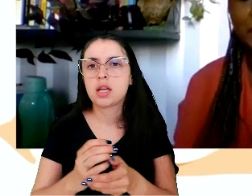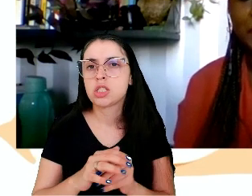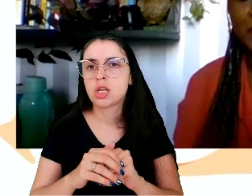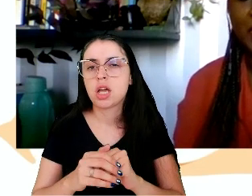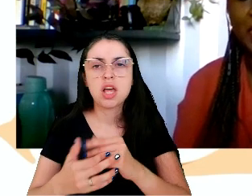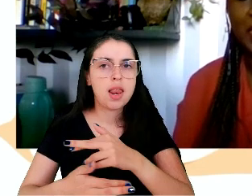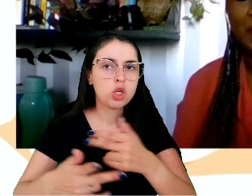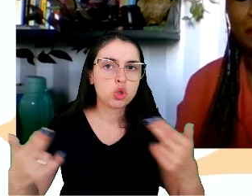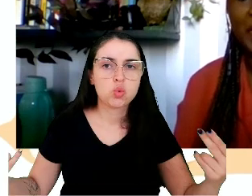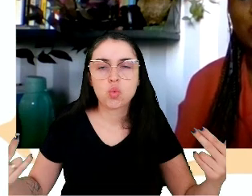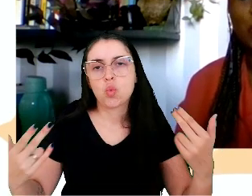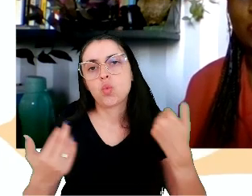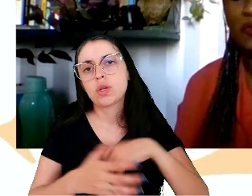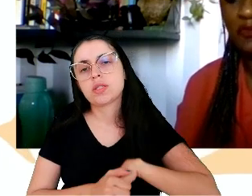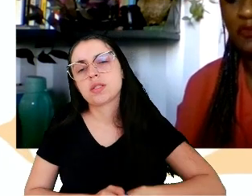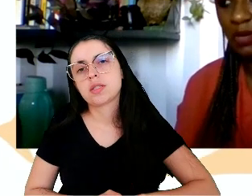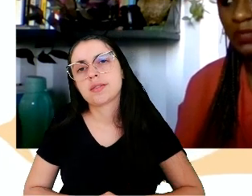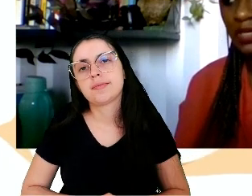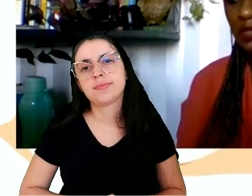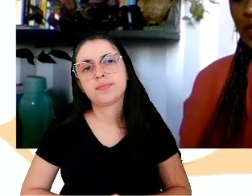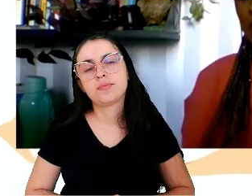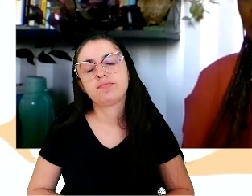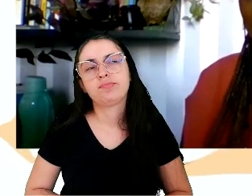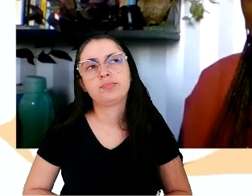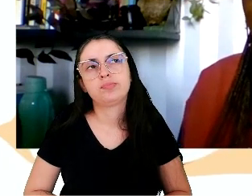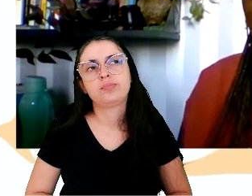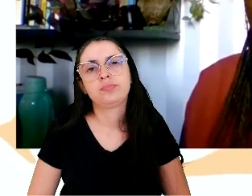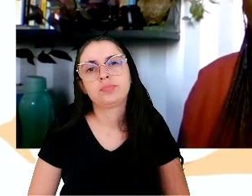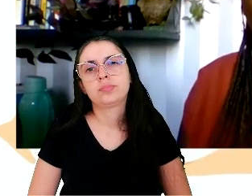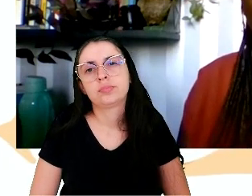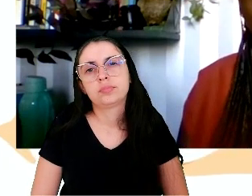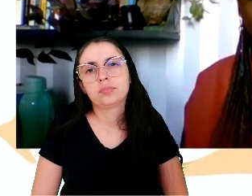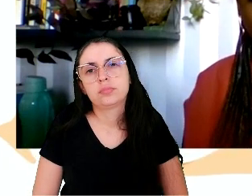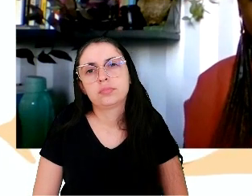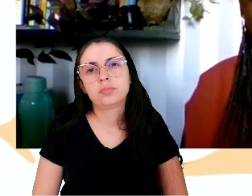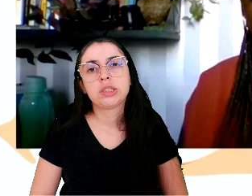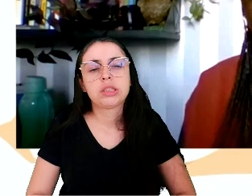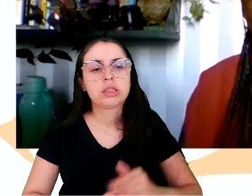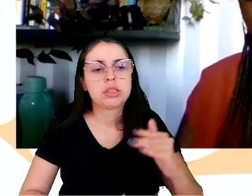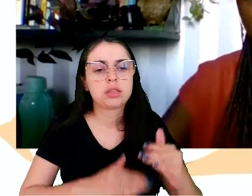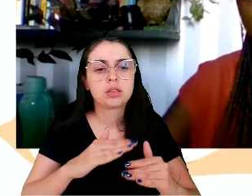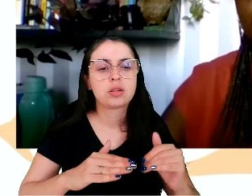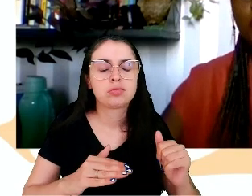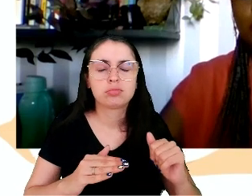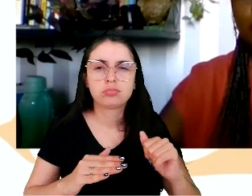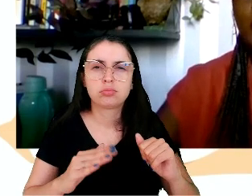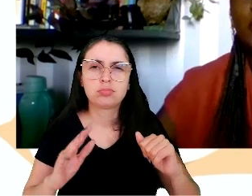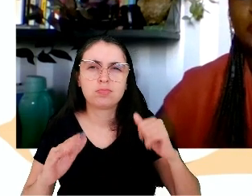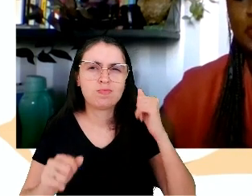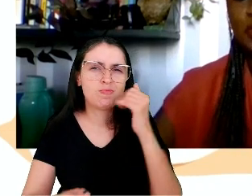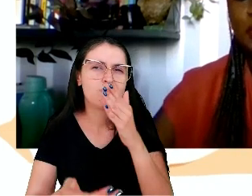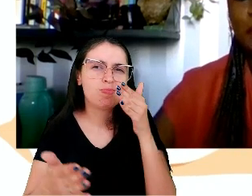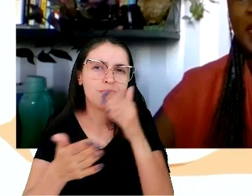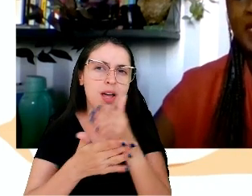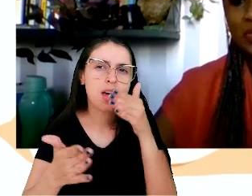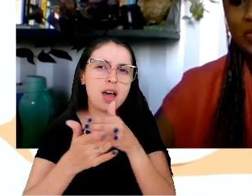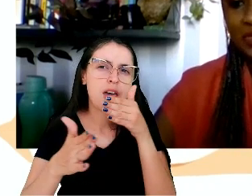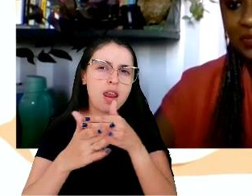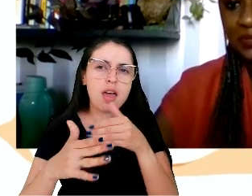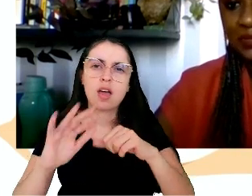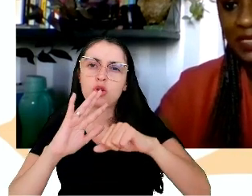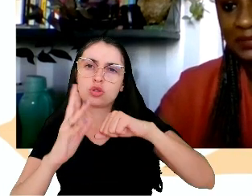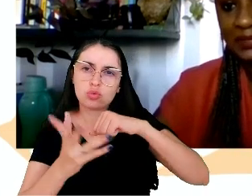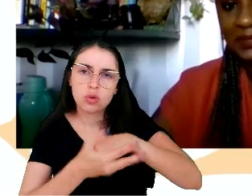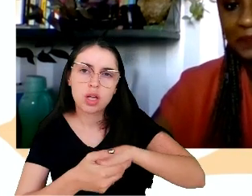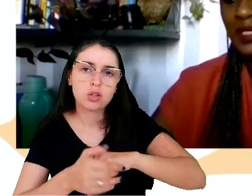utensílios e para, de alguma forma, tentar conter o avanço do vírus para dentro